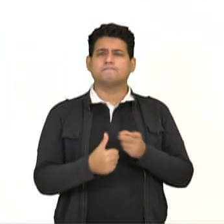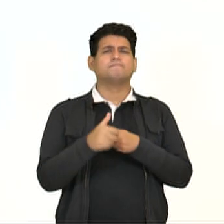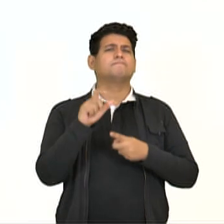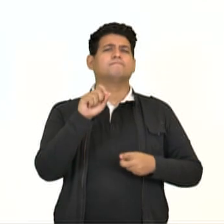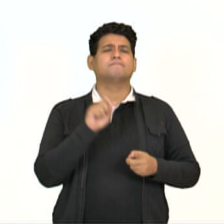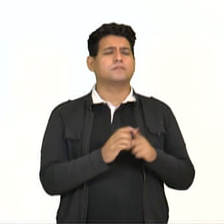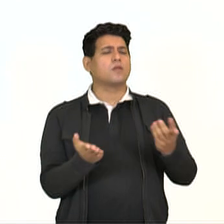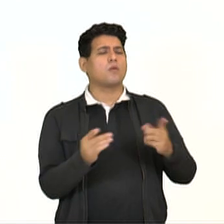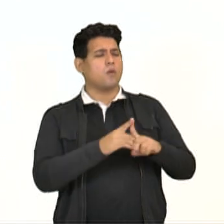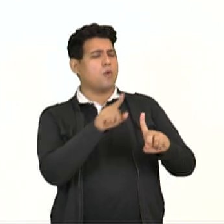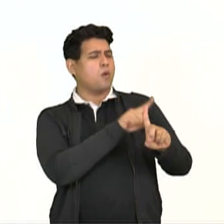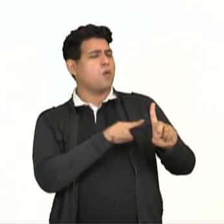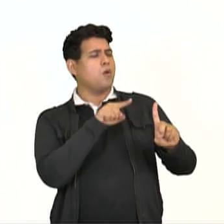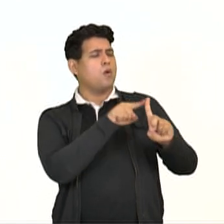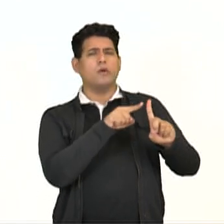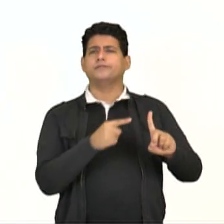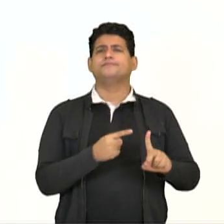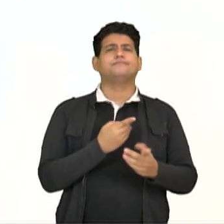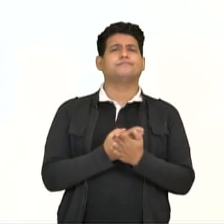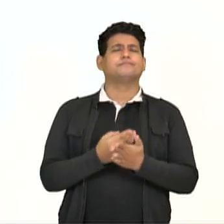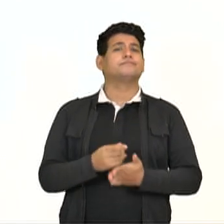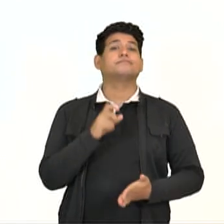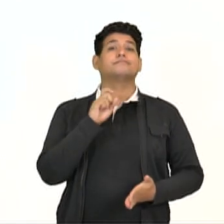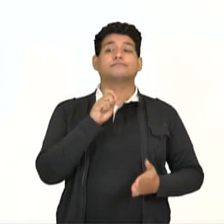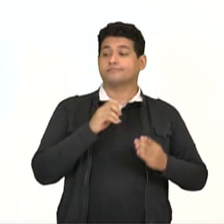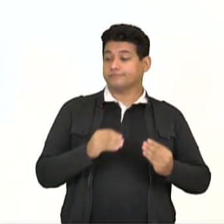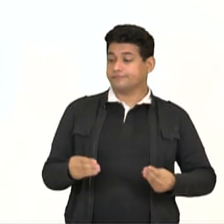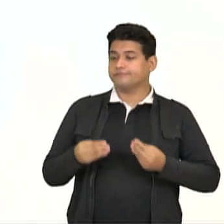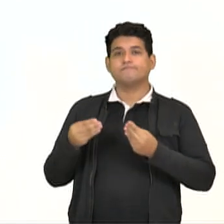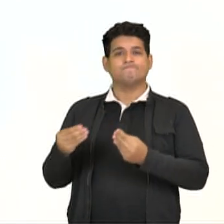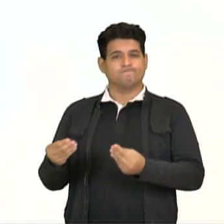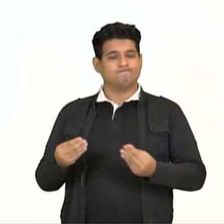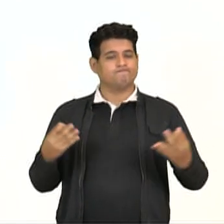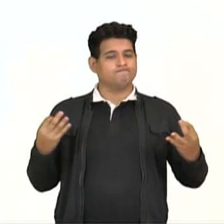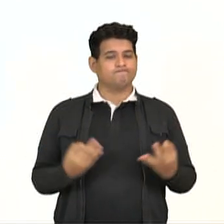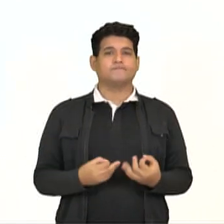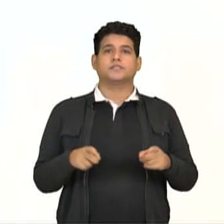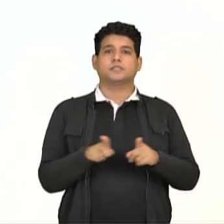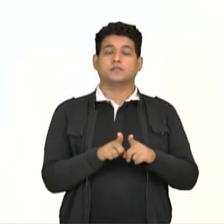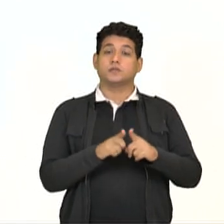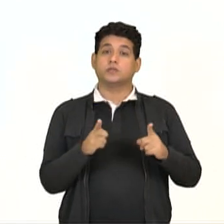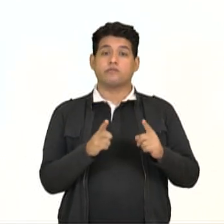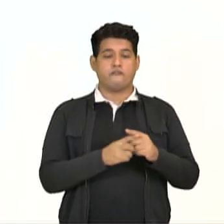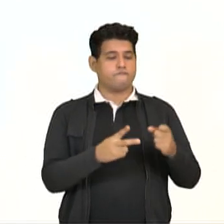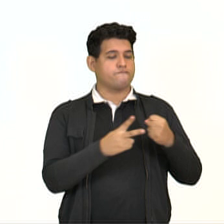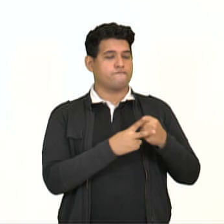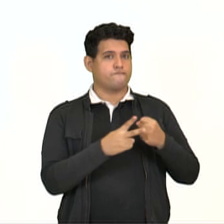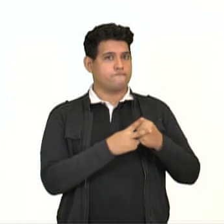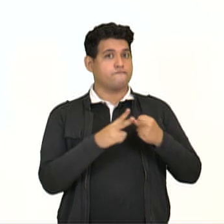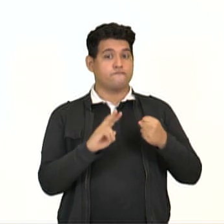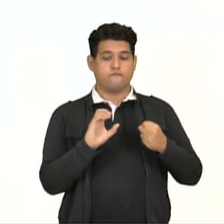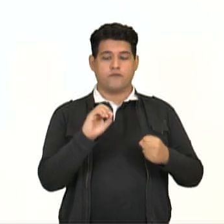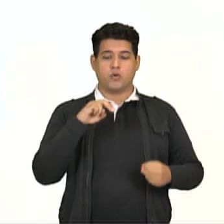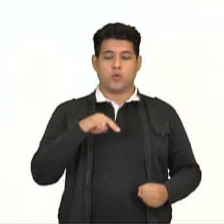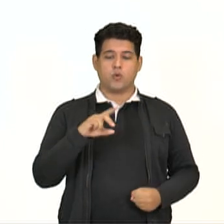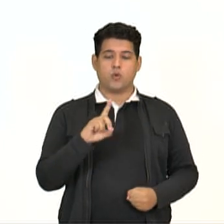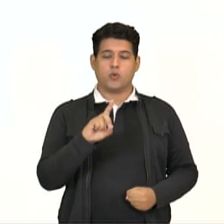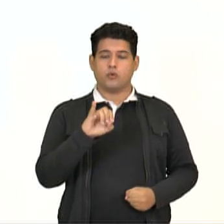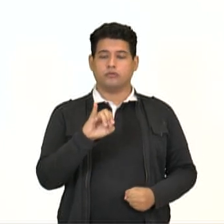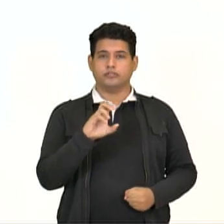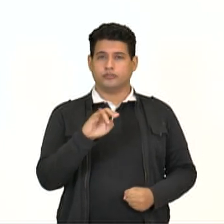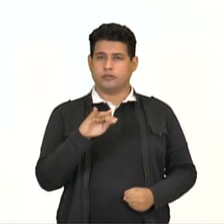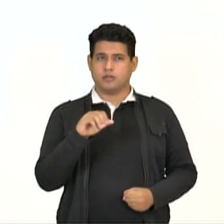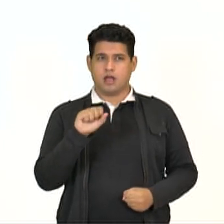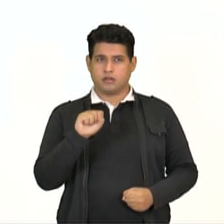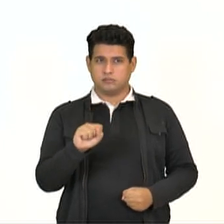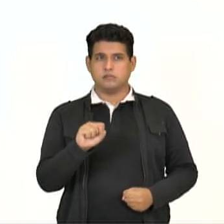o objetivo da nossa aula. É empregar de modo adequado as formas verbais em orações condicionais do tipo